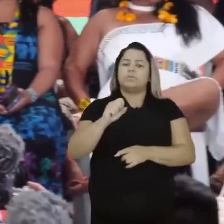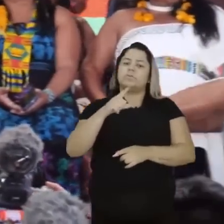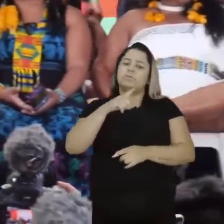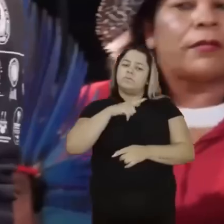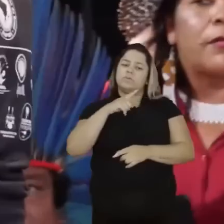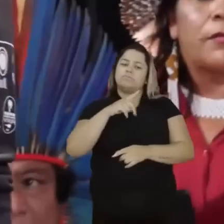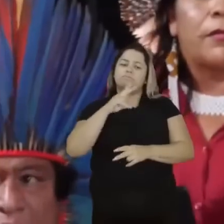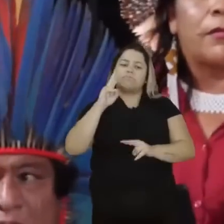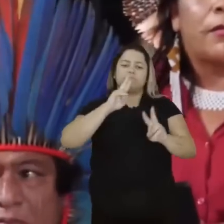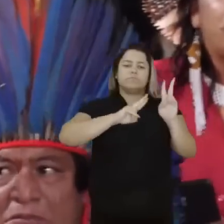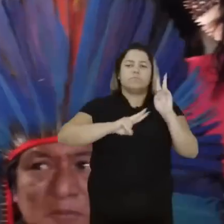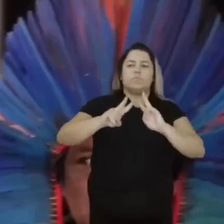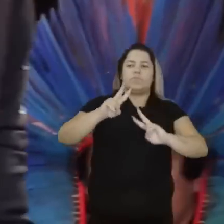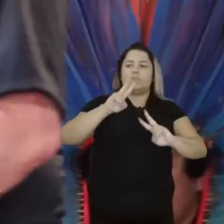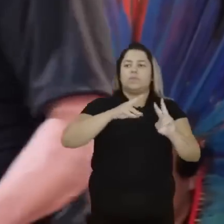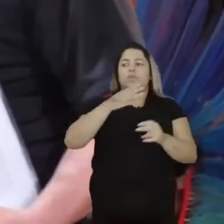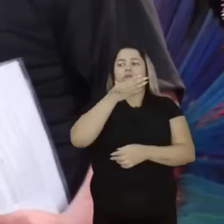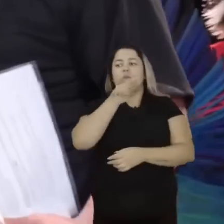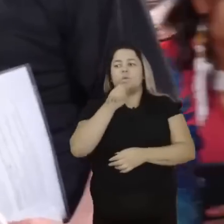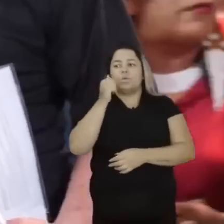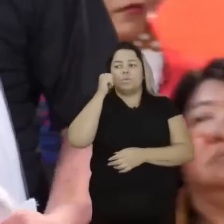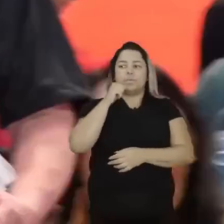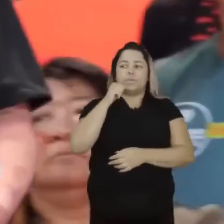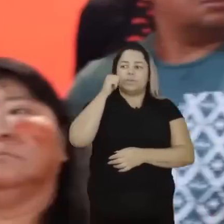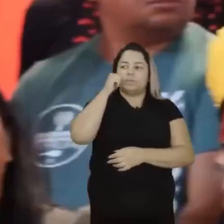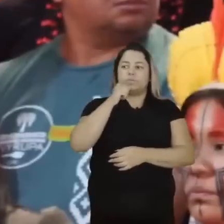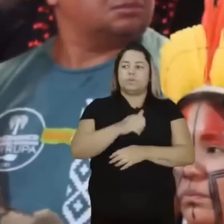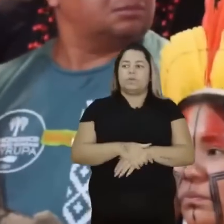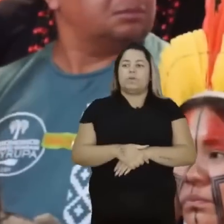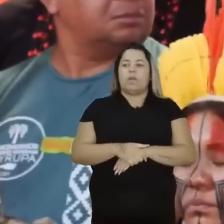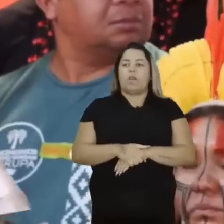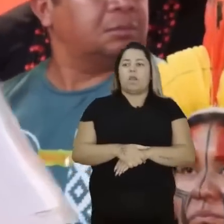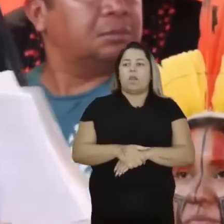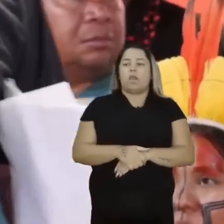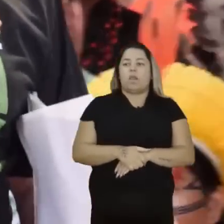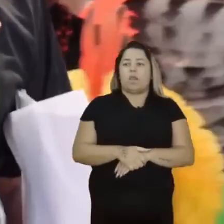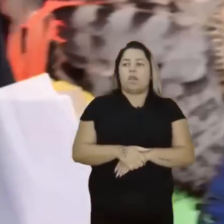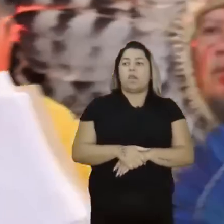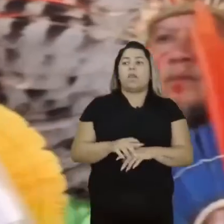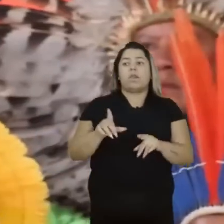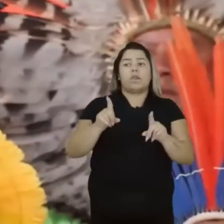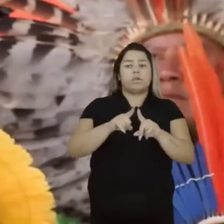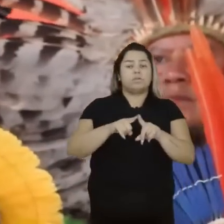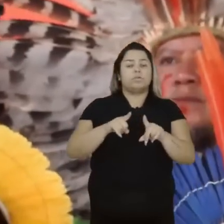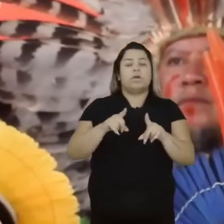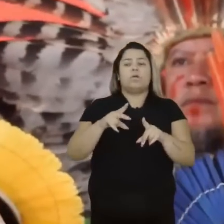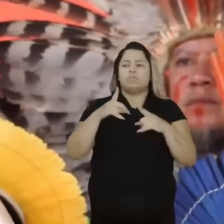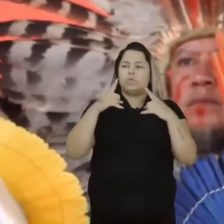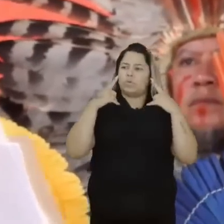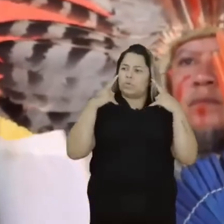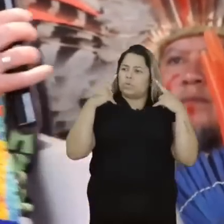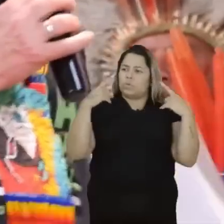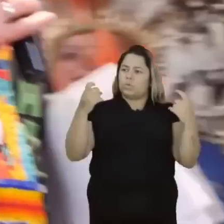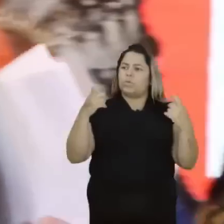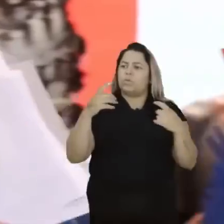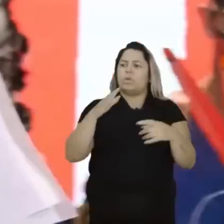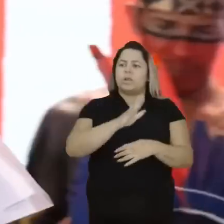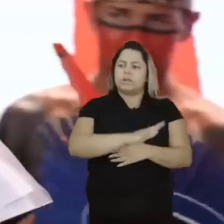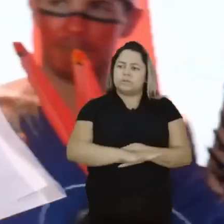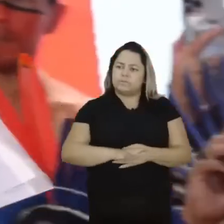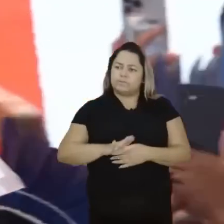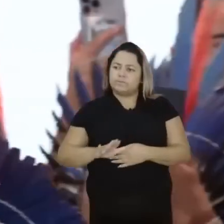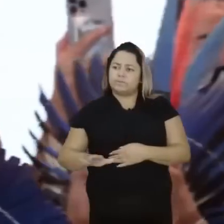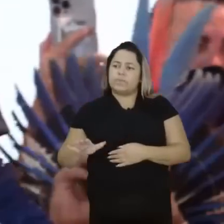dia de que homens e mulheres e Yanomamis estão sendo violentados, crianças estão